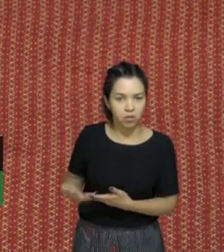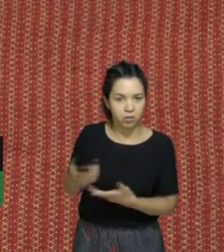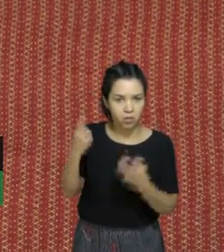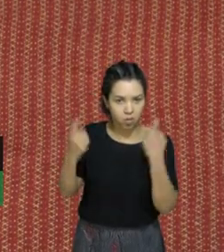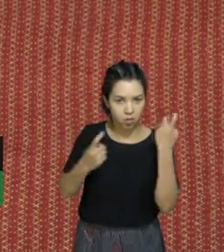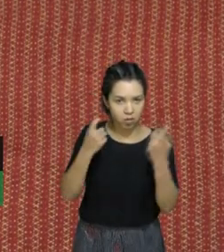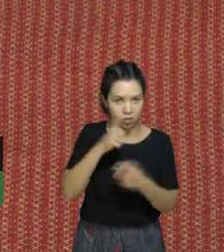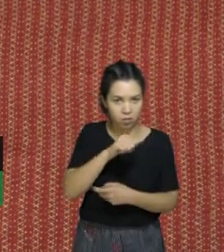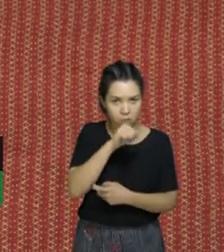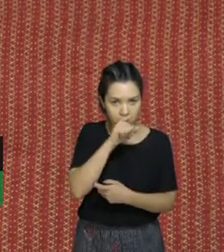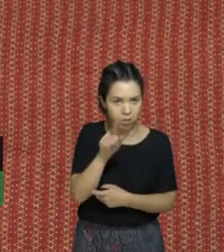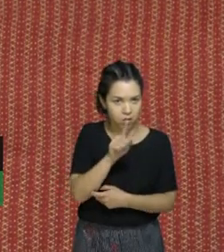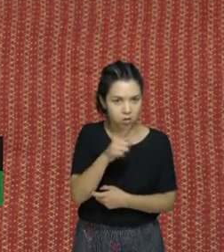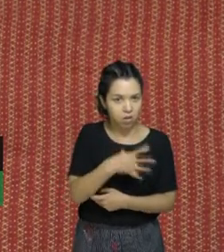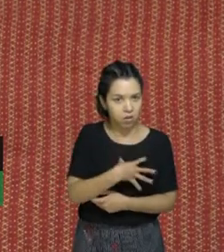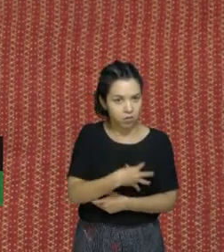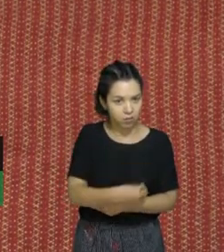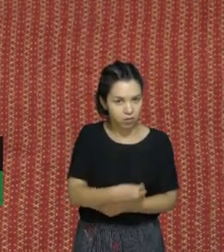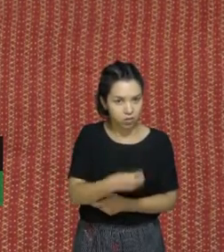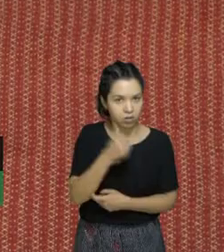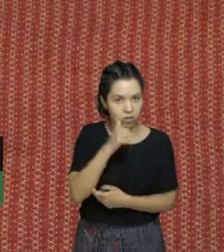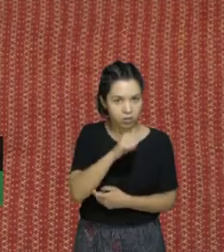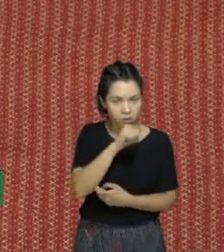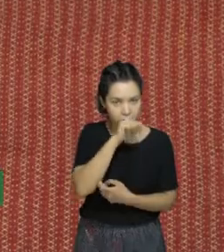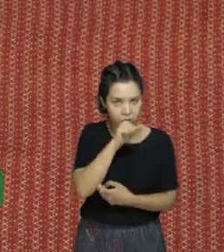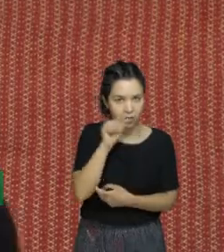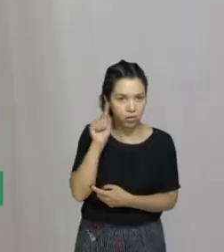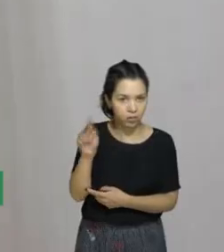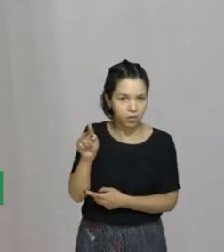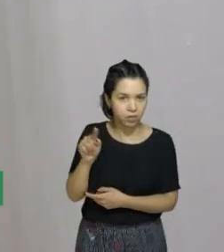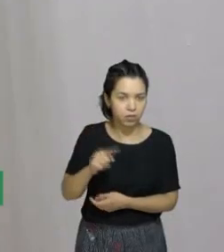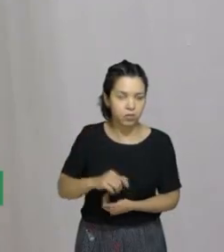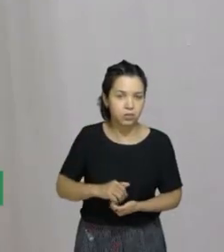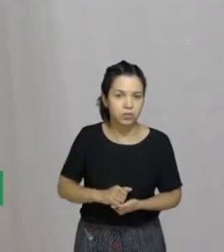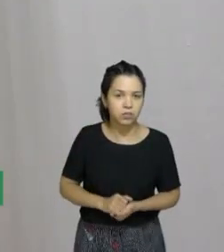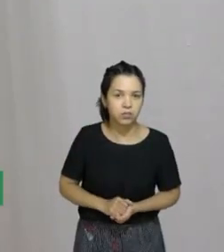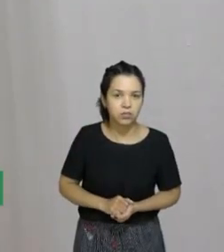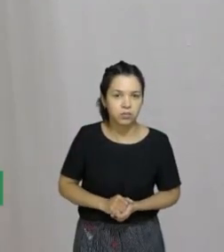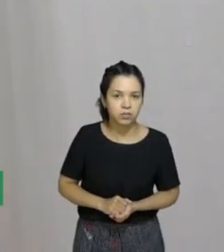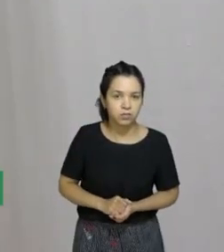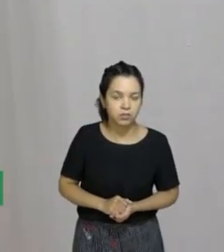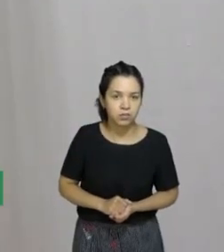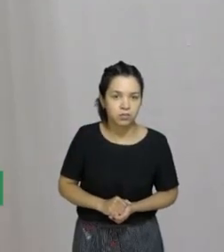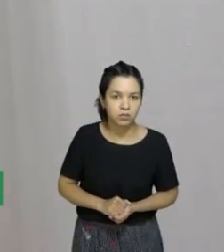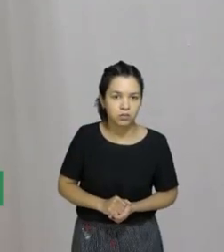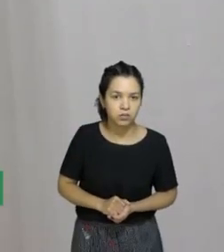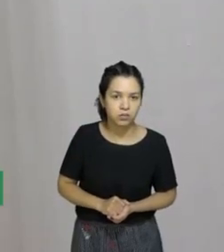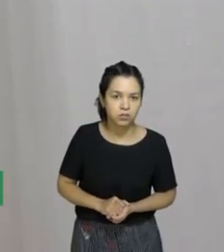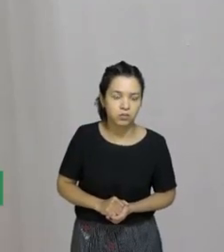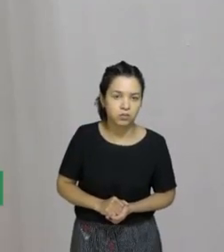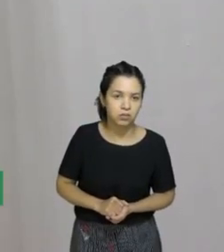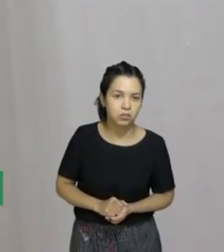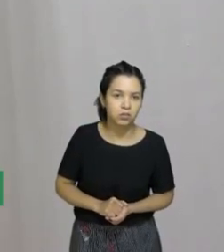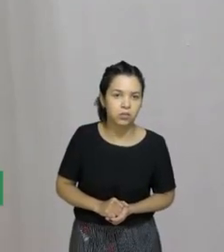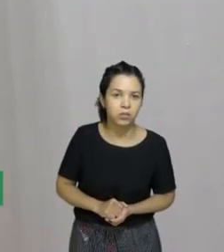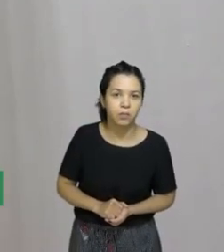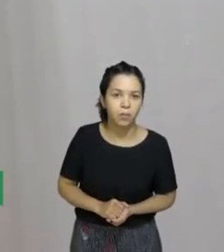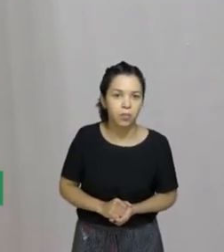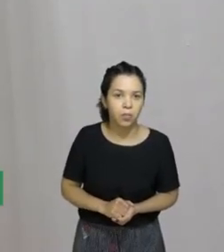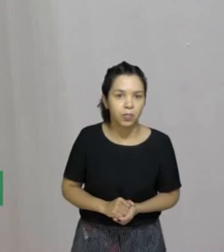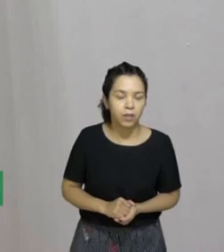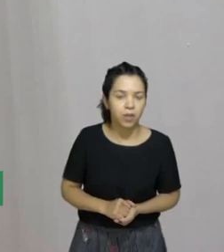não, são os filhos da mãe que estão lá. Obrigado. Eu ainda não consegui ter